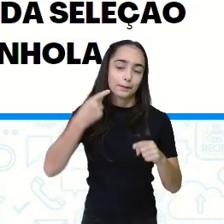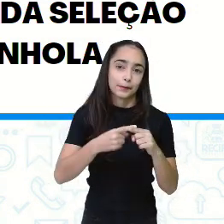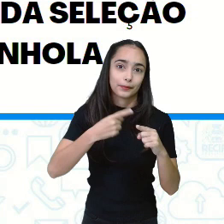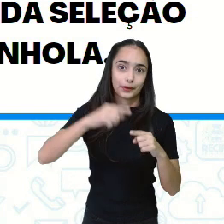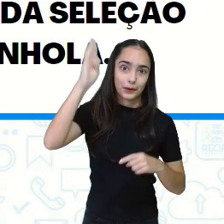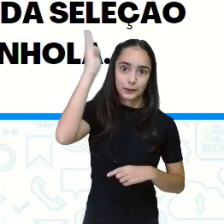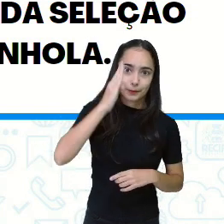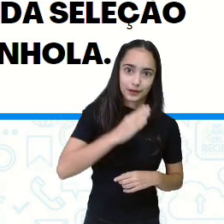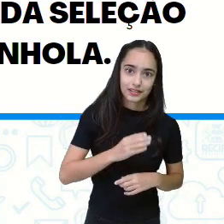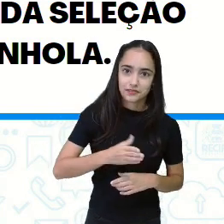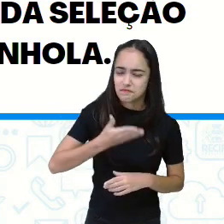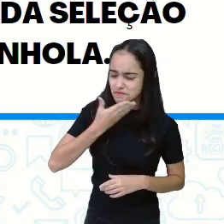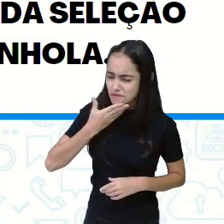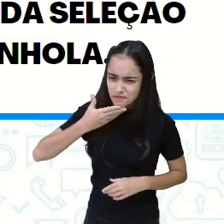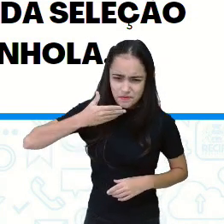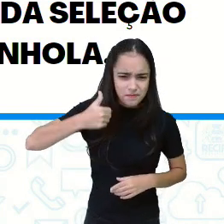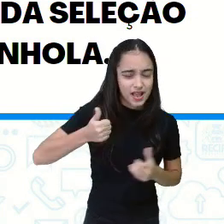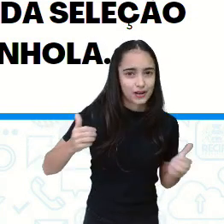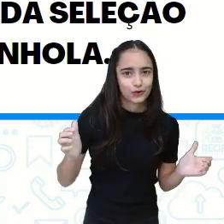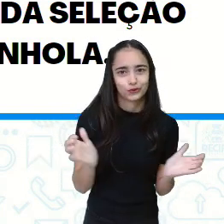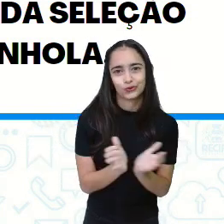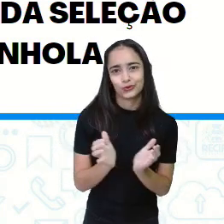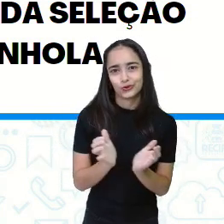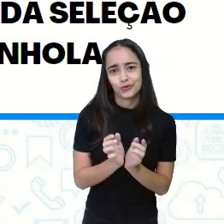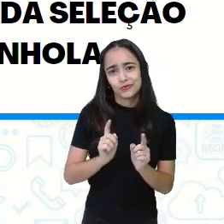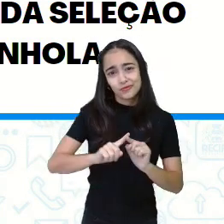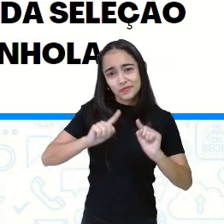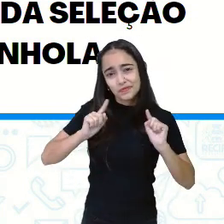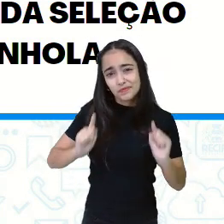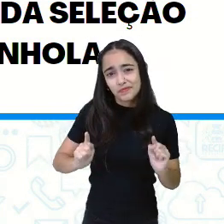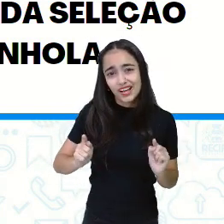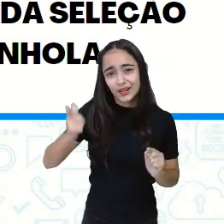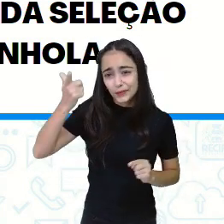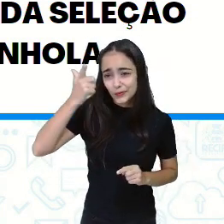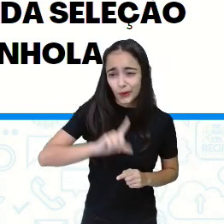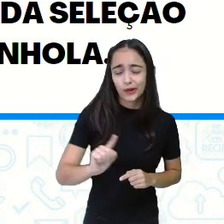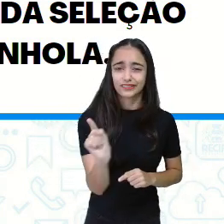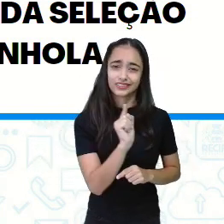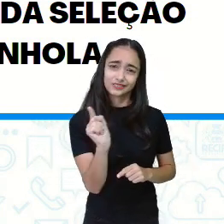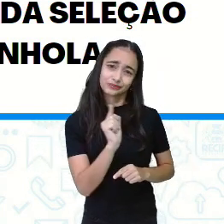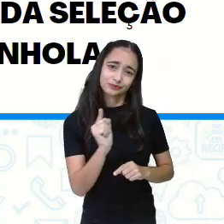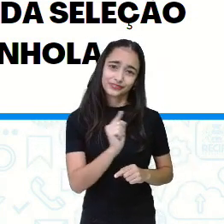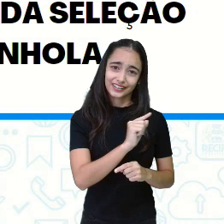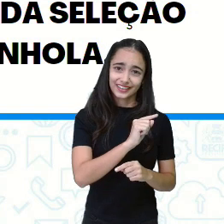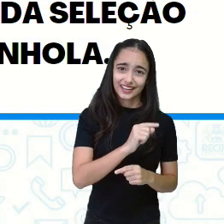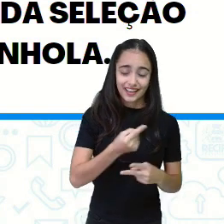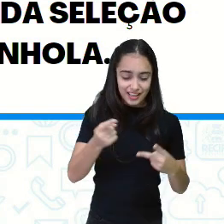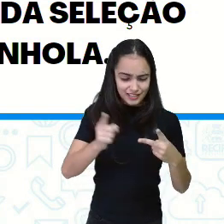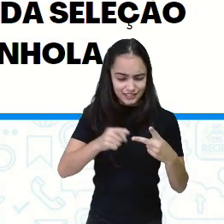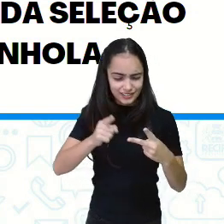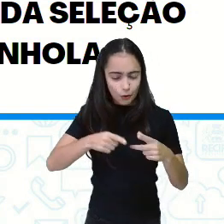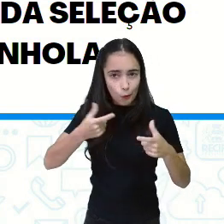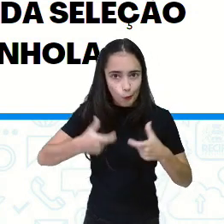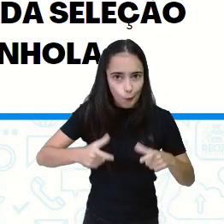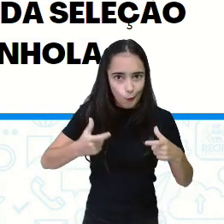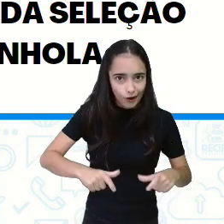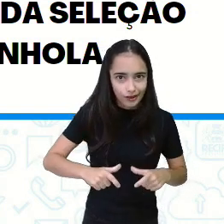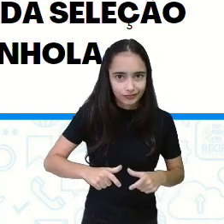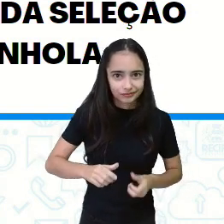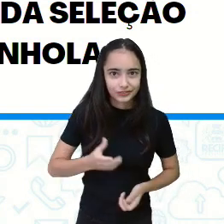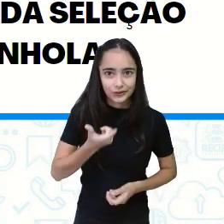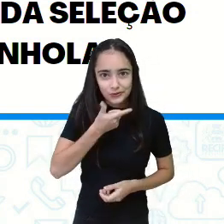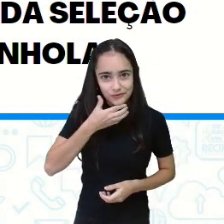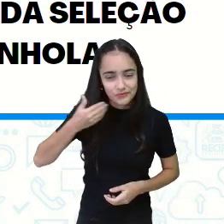das melhores seleções da época. Sim. E não foi campeã, ficou foi vice-campeã. Sim. E a grande campeã aí foi a Itália, Foi? com o técnico